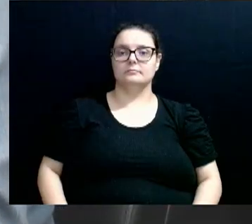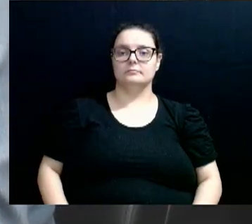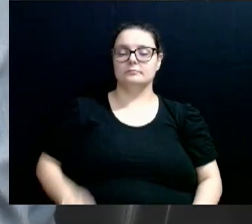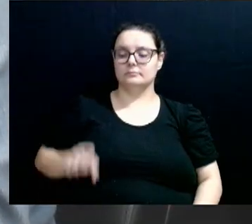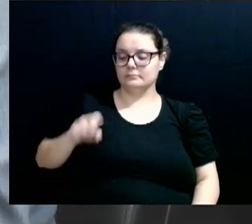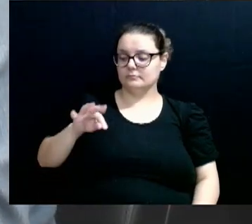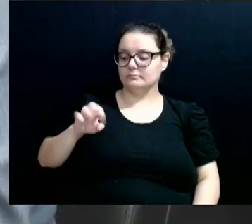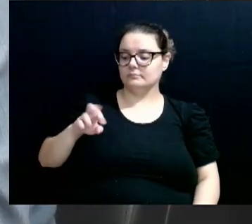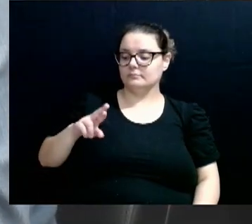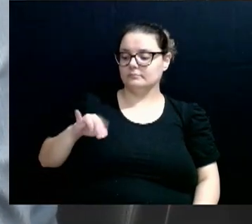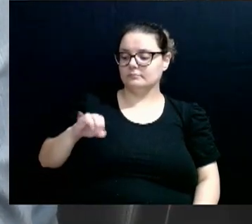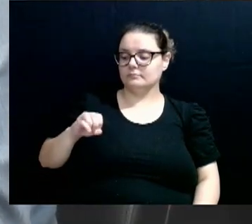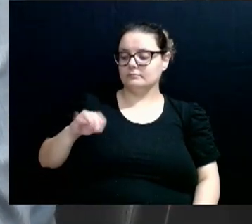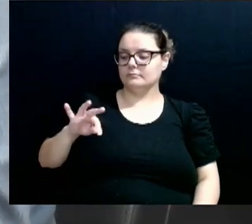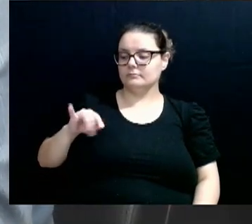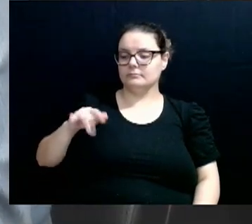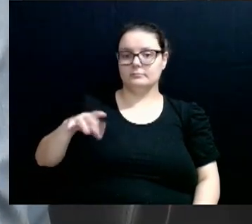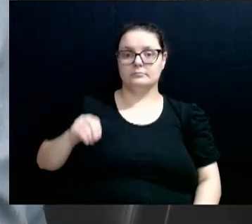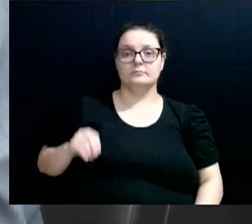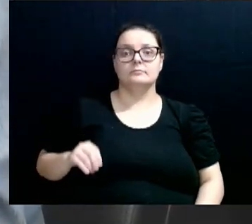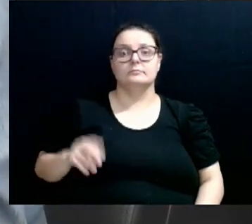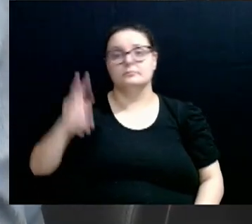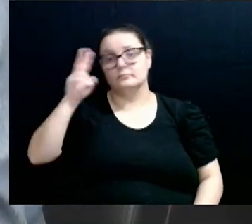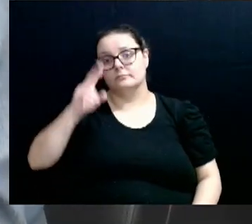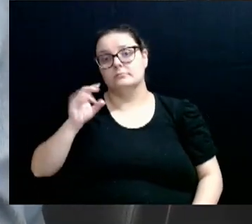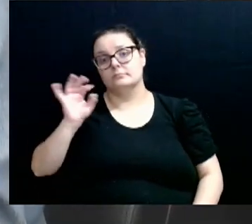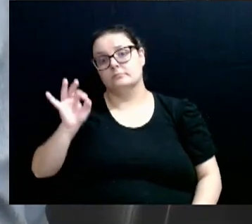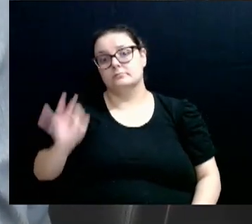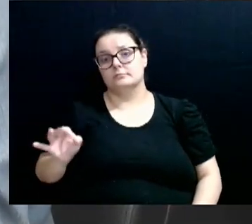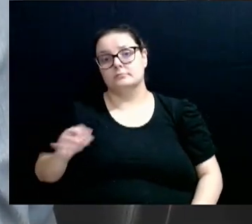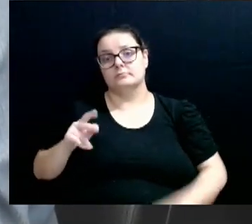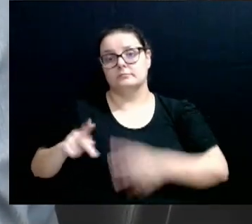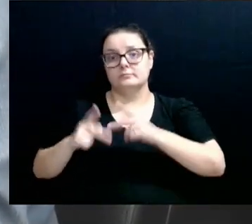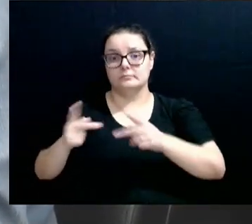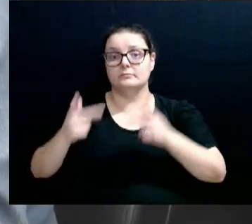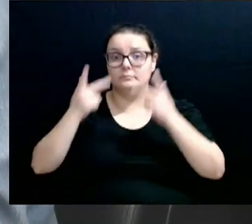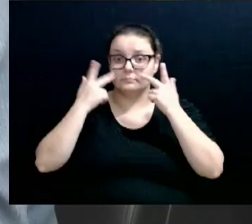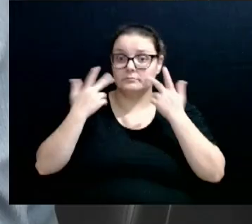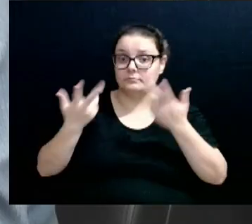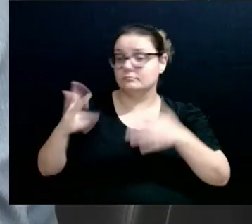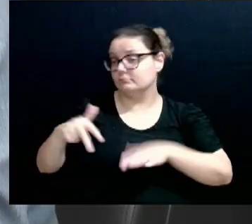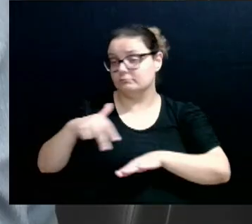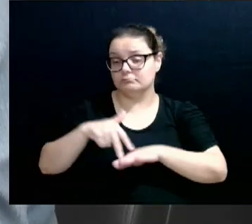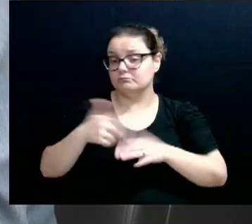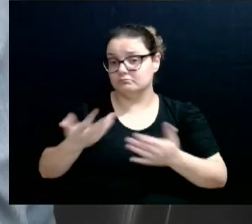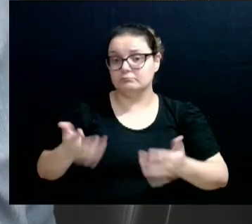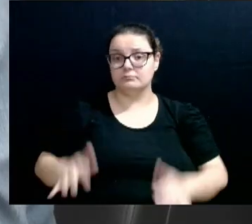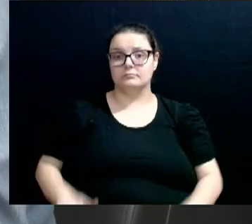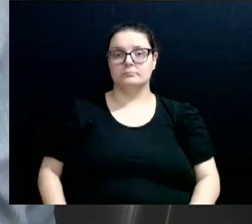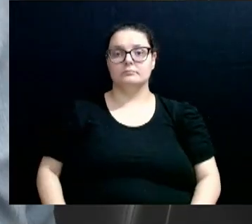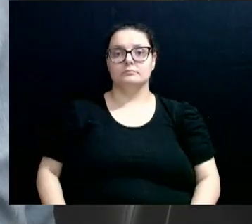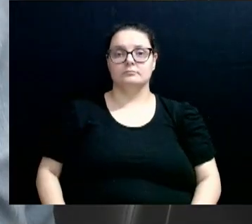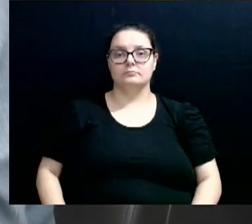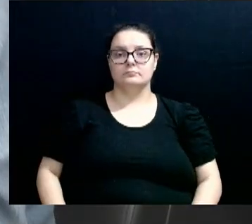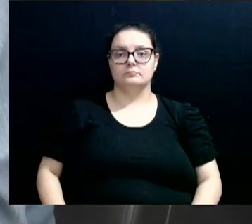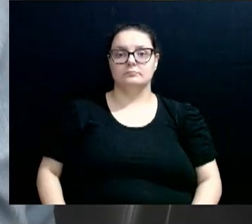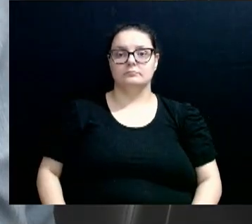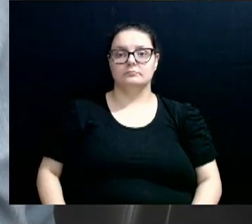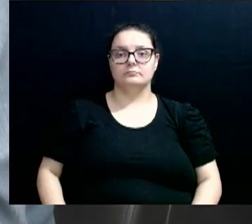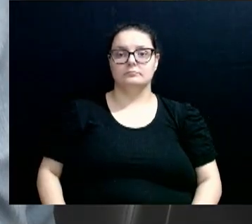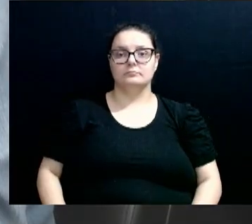uma determinada parcela da sociedade, é natural que ele seja naquele lugar, né? Uhum. O que não acontece com